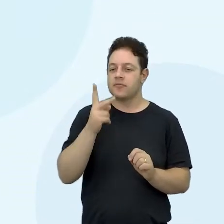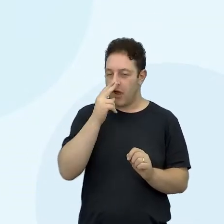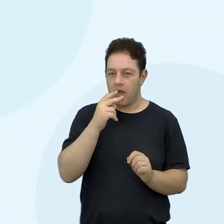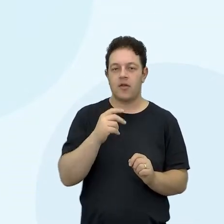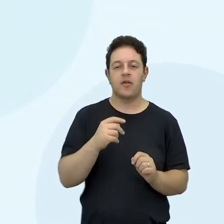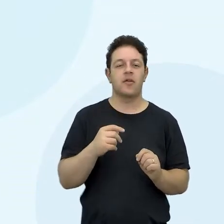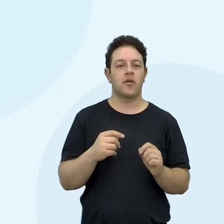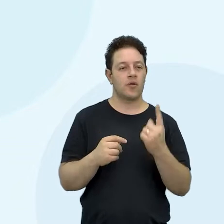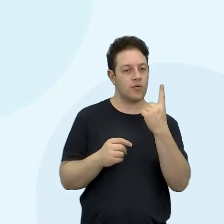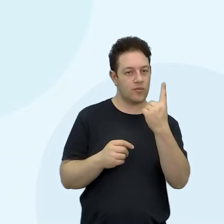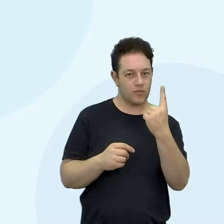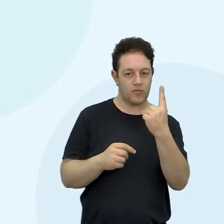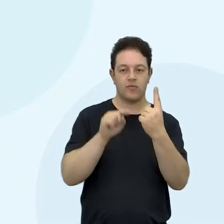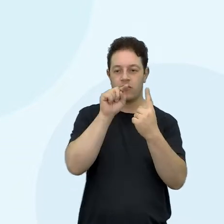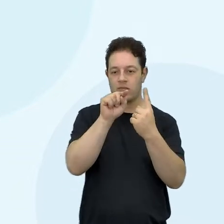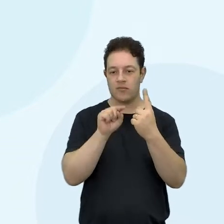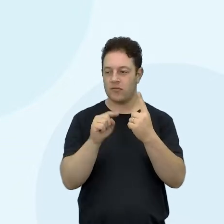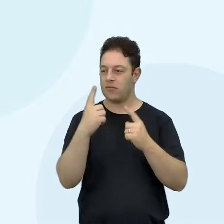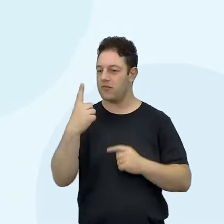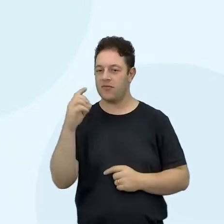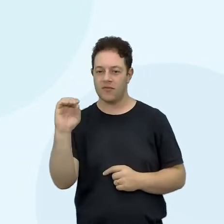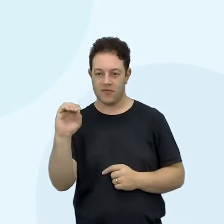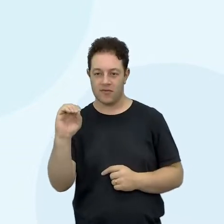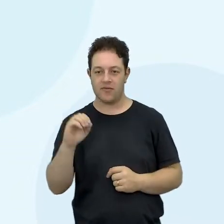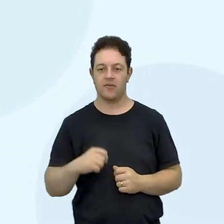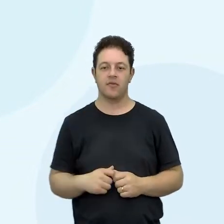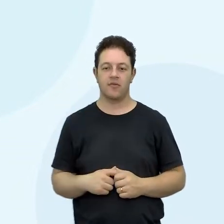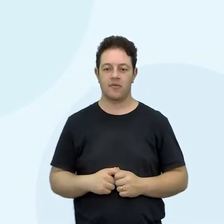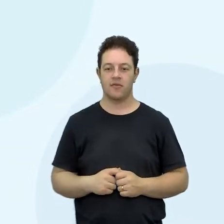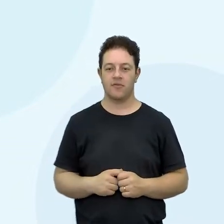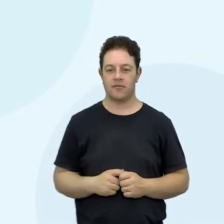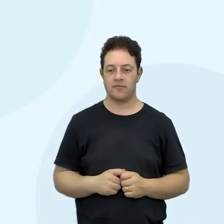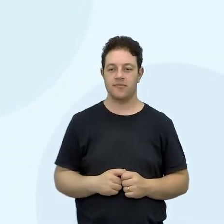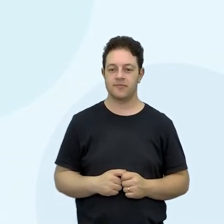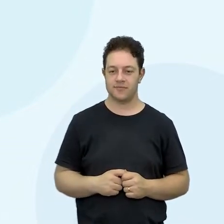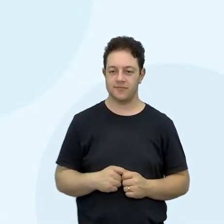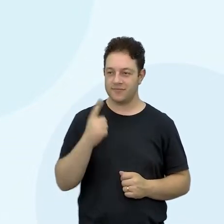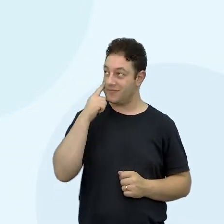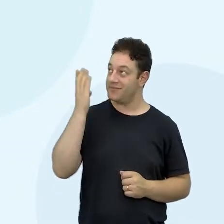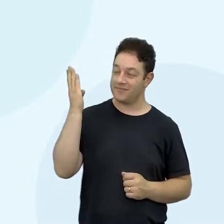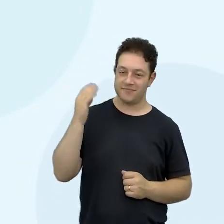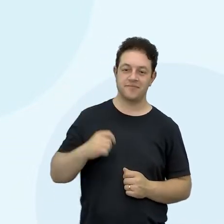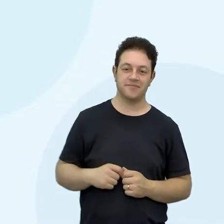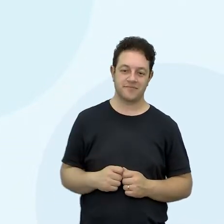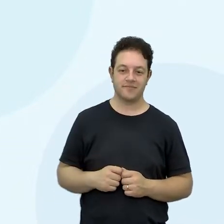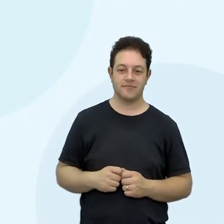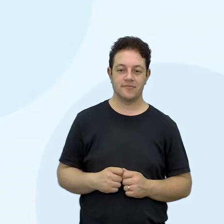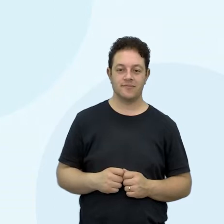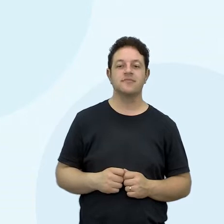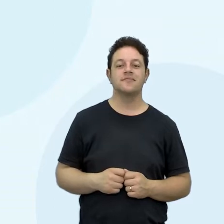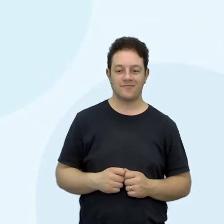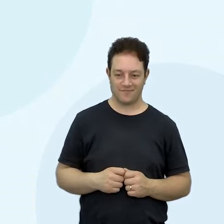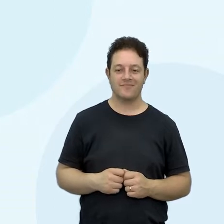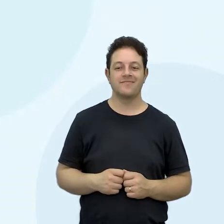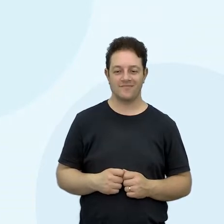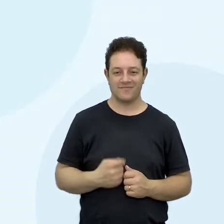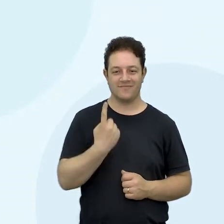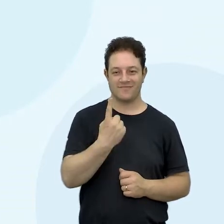redução de 1 para 10. Né? A gente indica assim, ó, 1 para